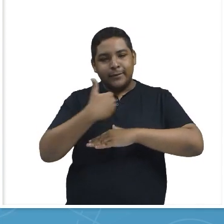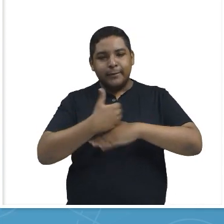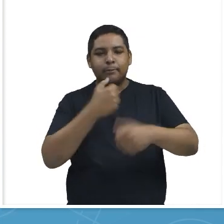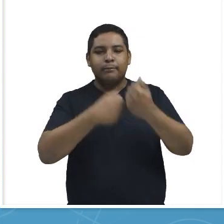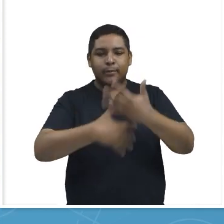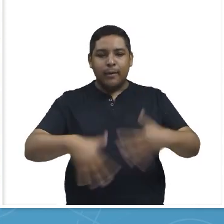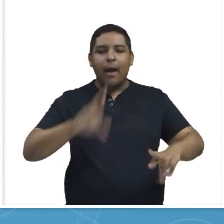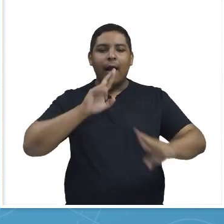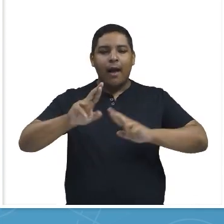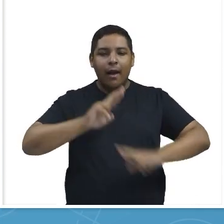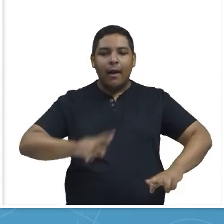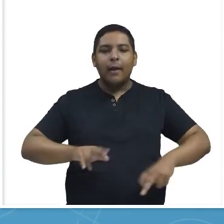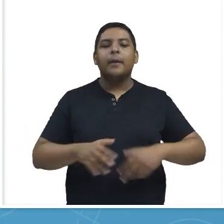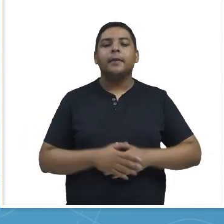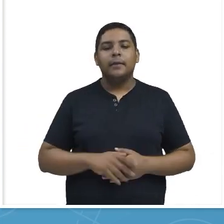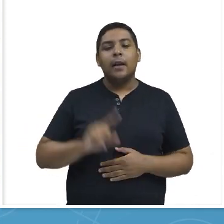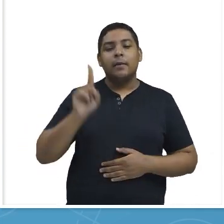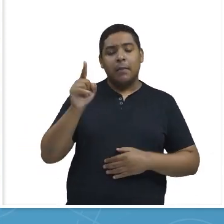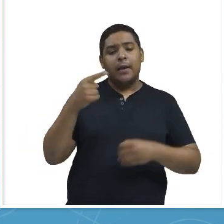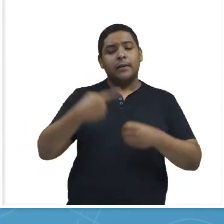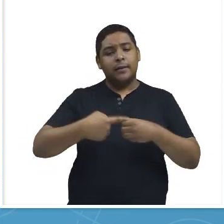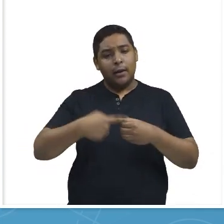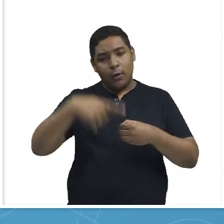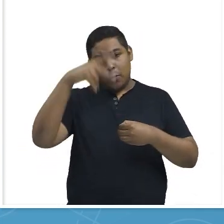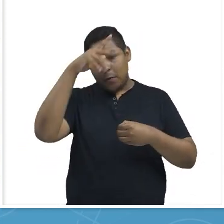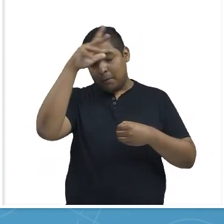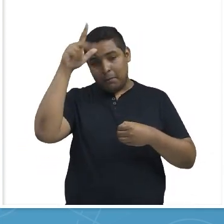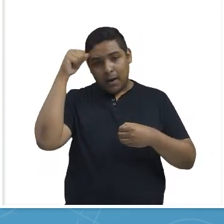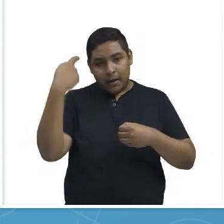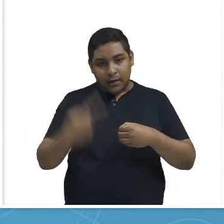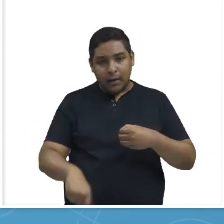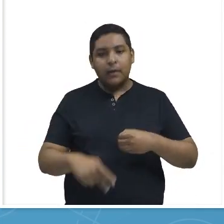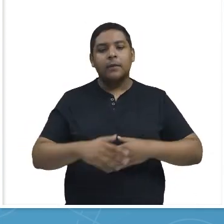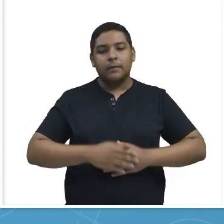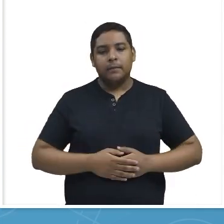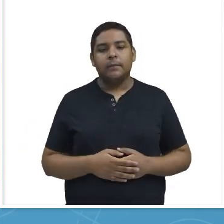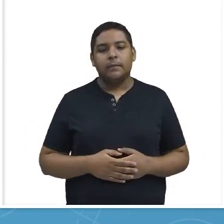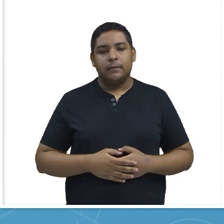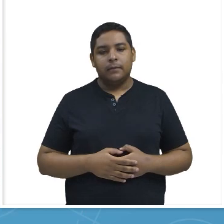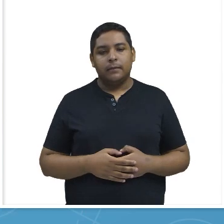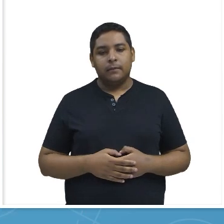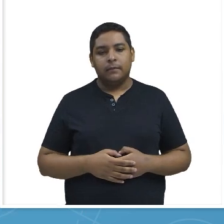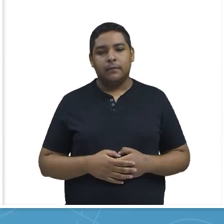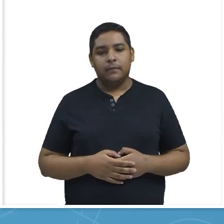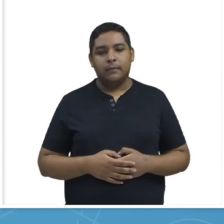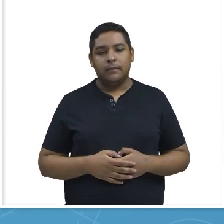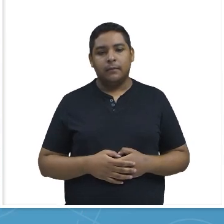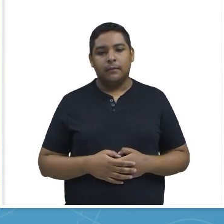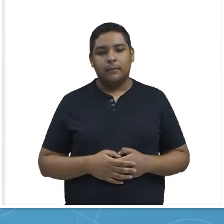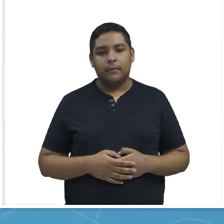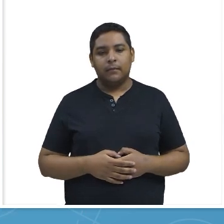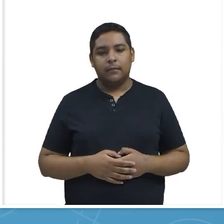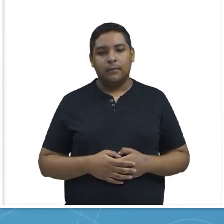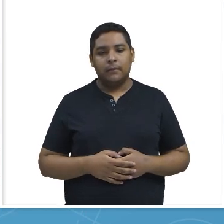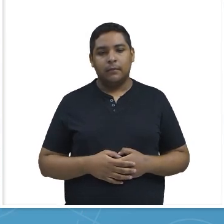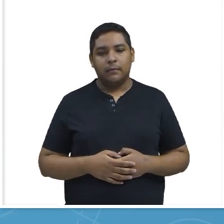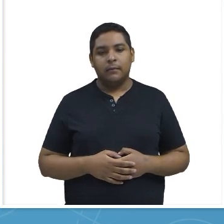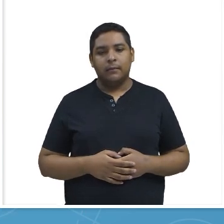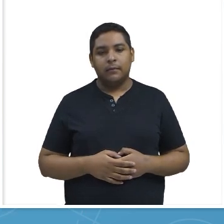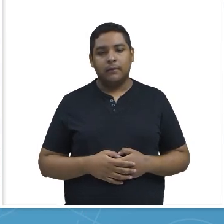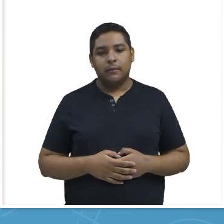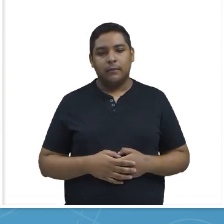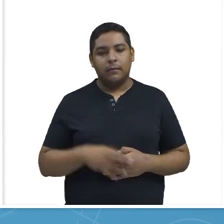né? Tanto aqui como no interior. Um abraço bem legal, bem forte para todos. Uma big hug. Quem mais? Olha